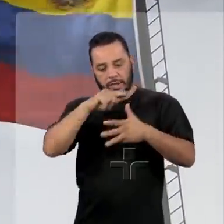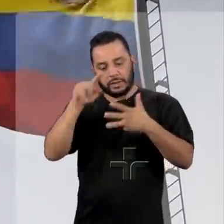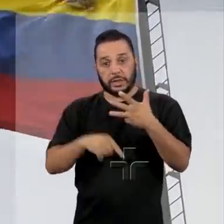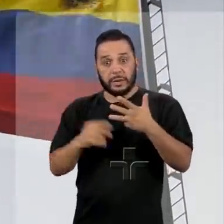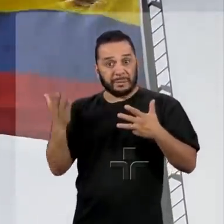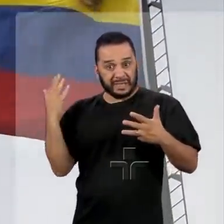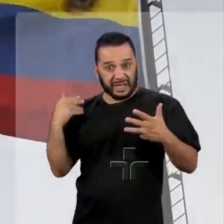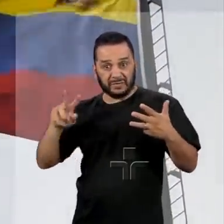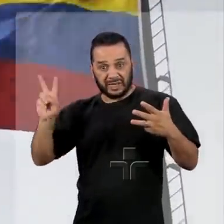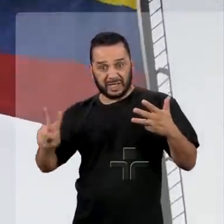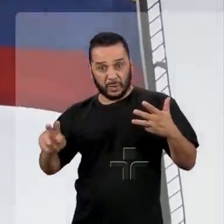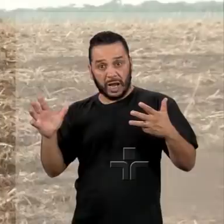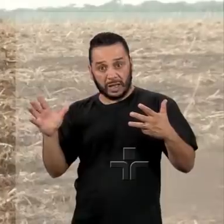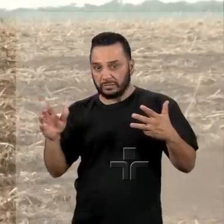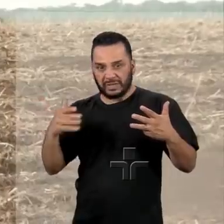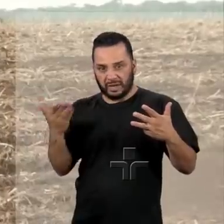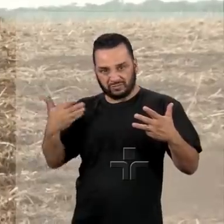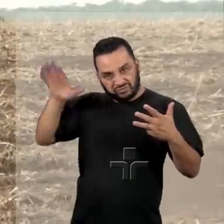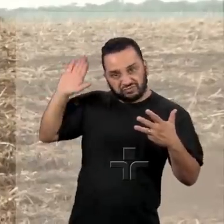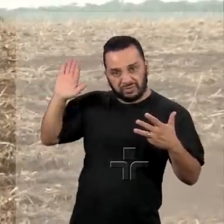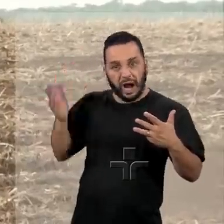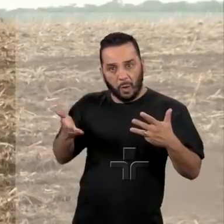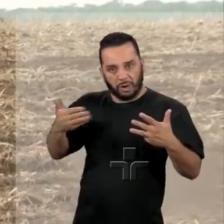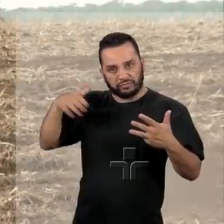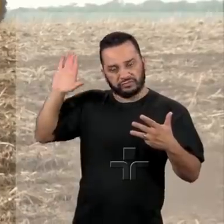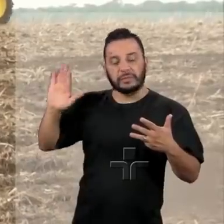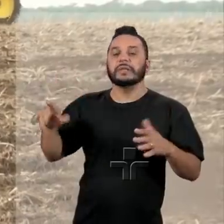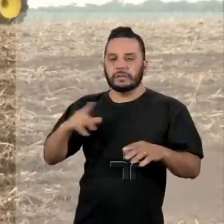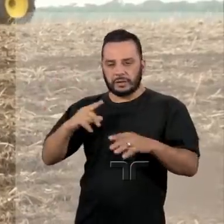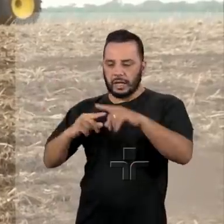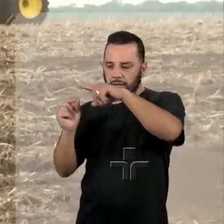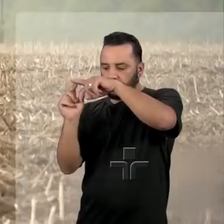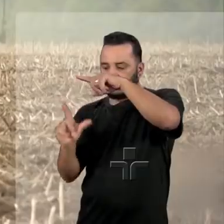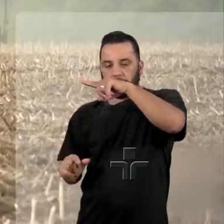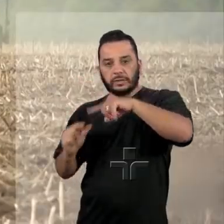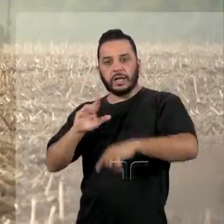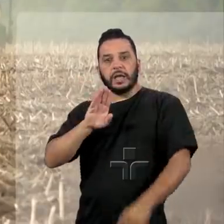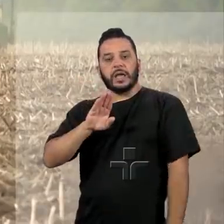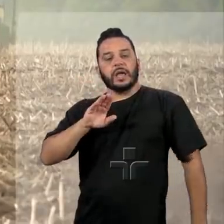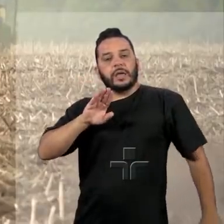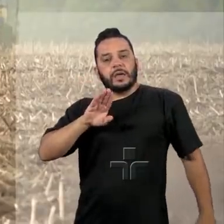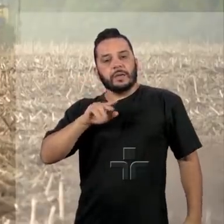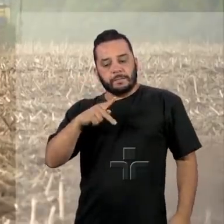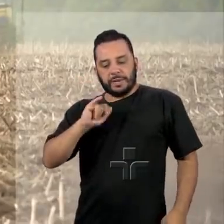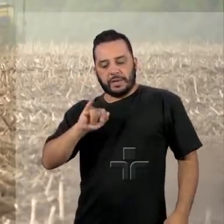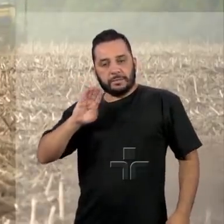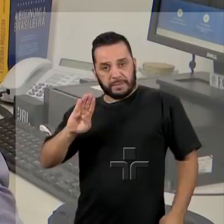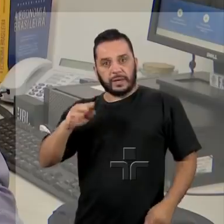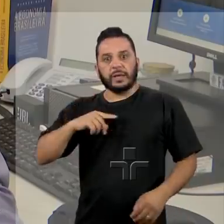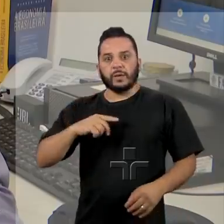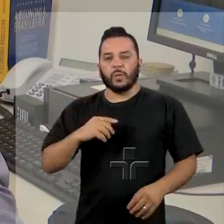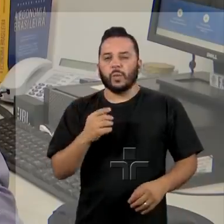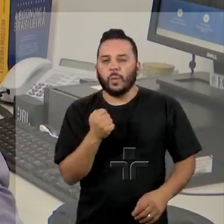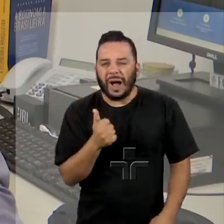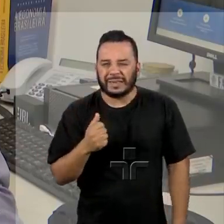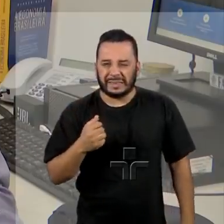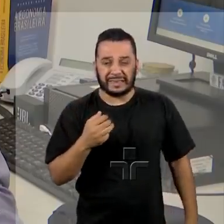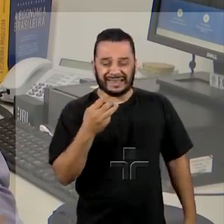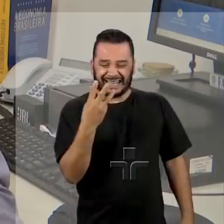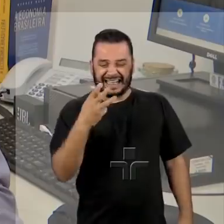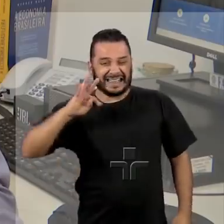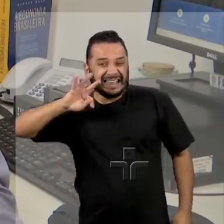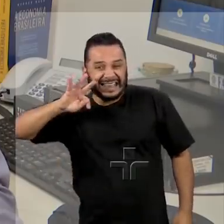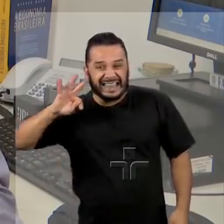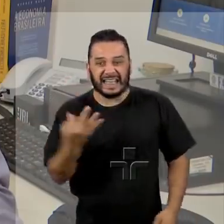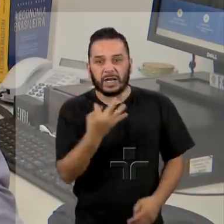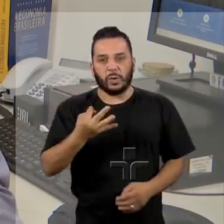acordo, mas agora está suspensa. O Mercado Comum do Sul tem um PIB de quase 3 trilhões de dólares. Para fazer